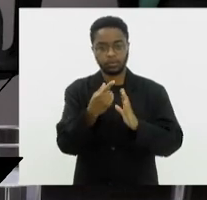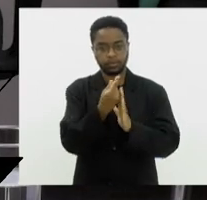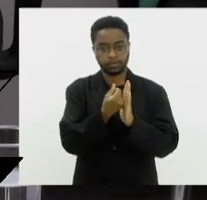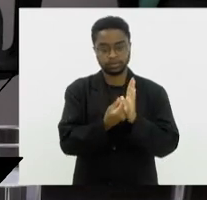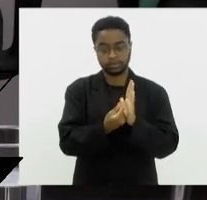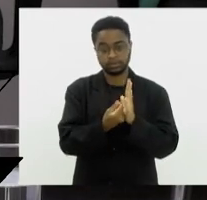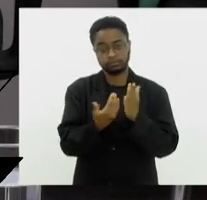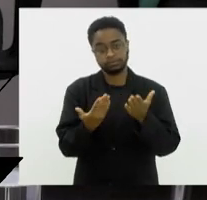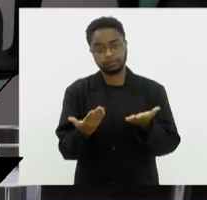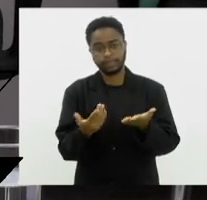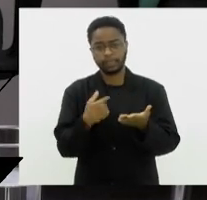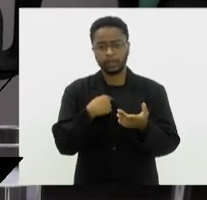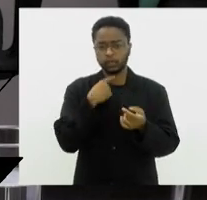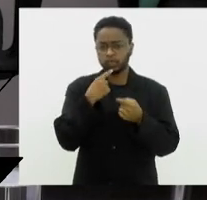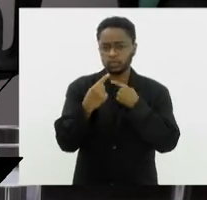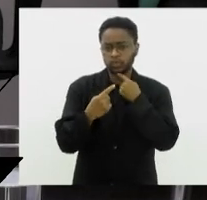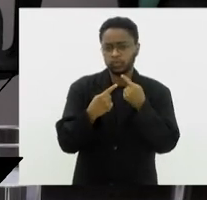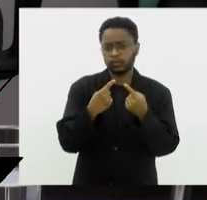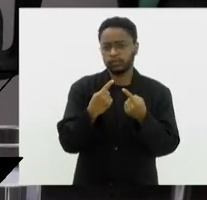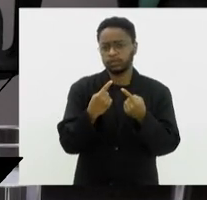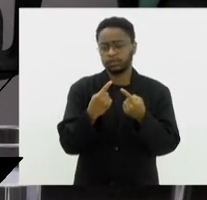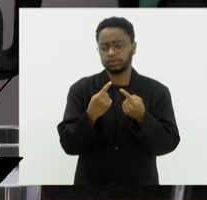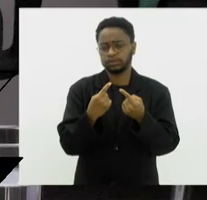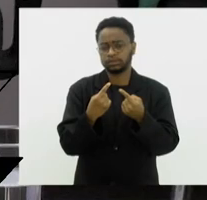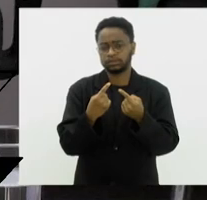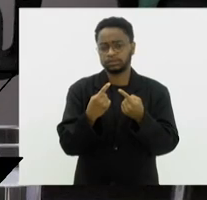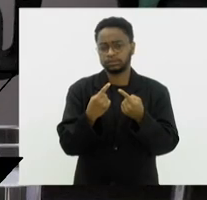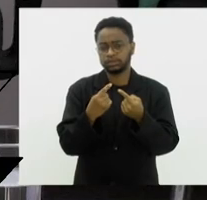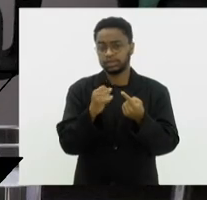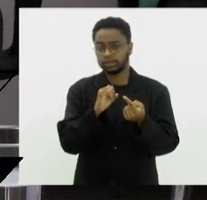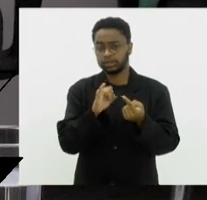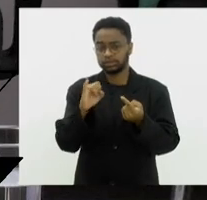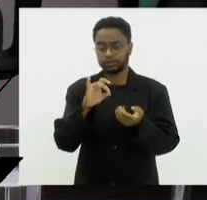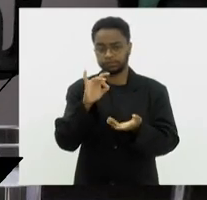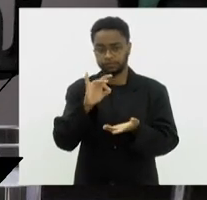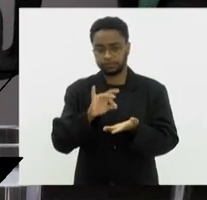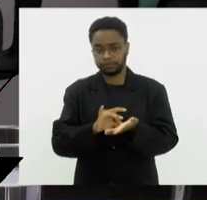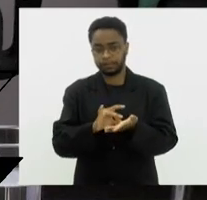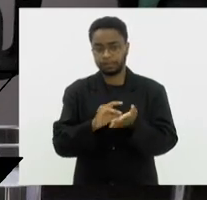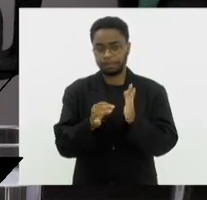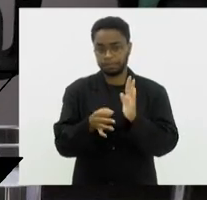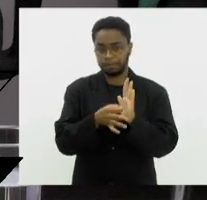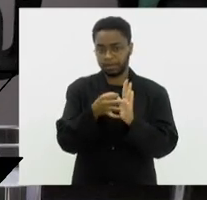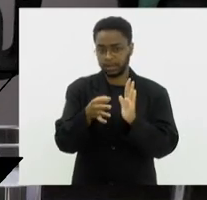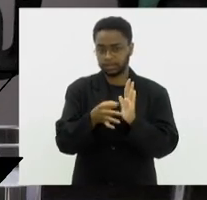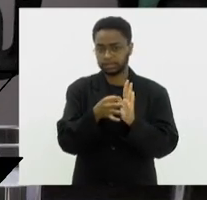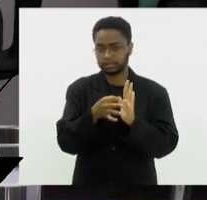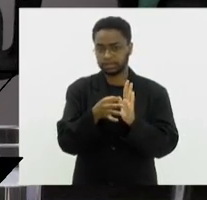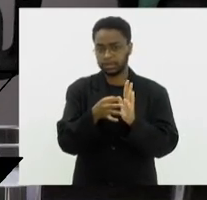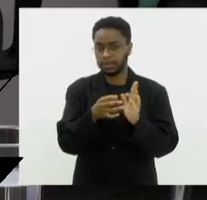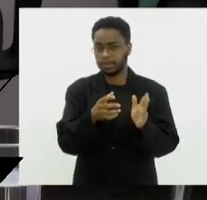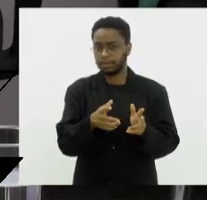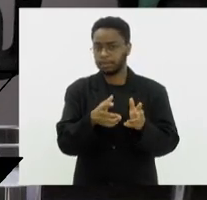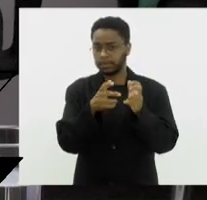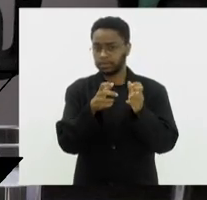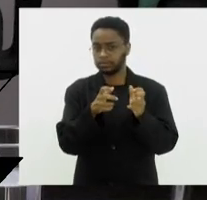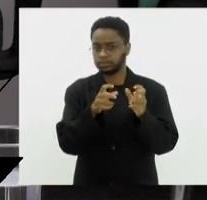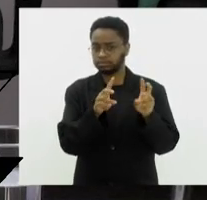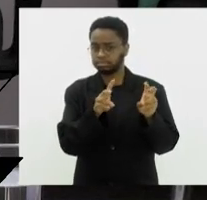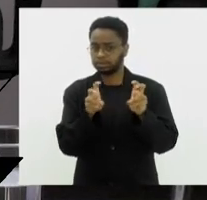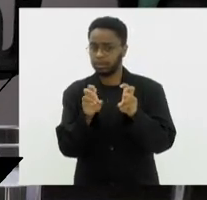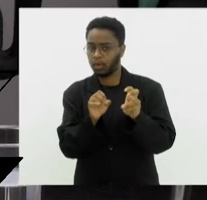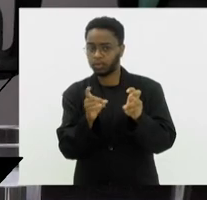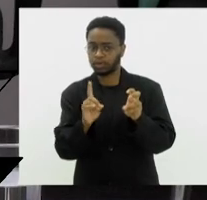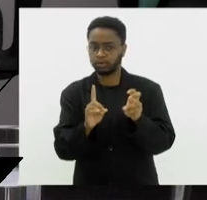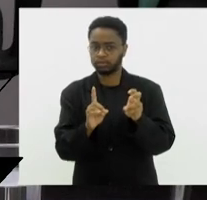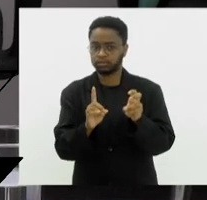eu estou só em dúvida se o parecer considerou essa questão ou não. Eu só em